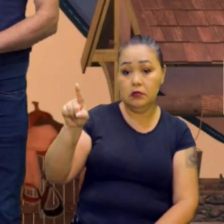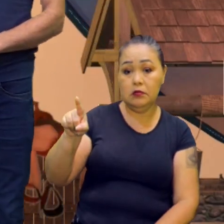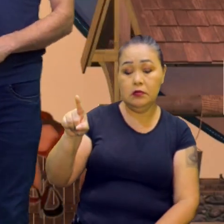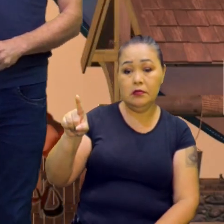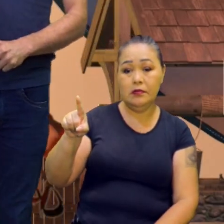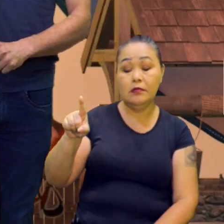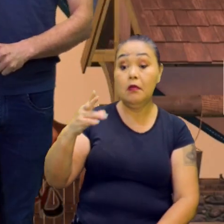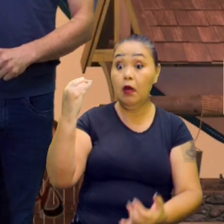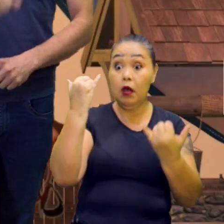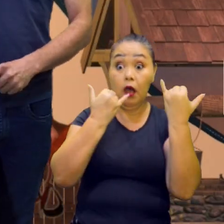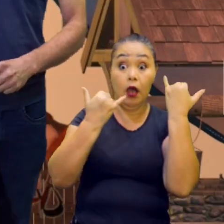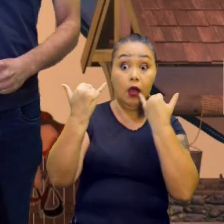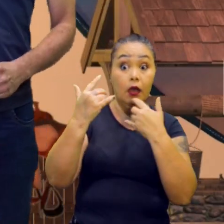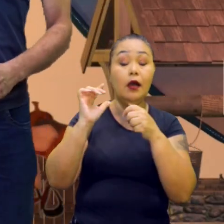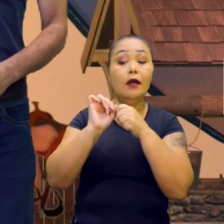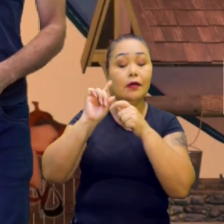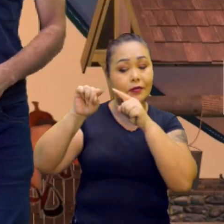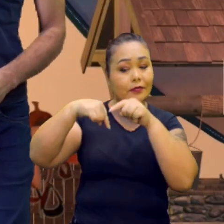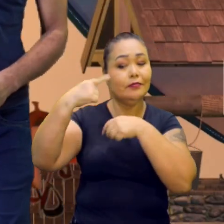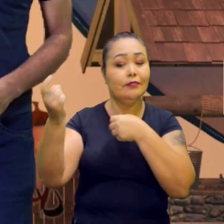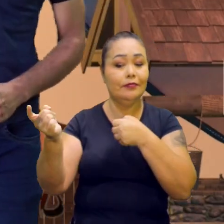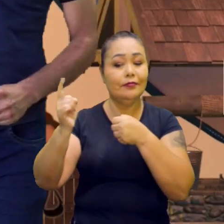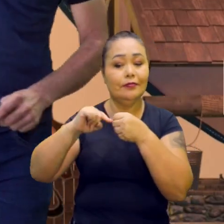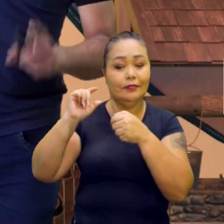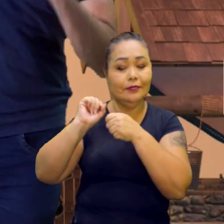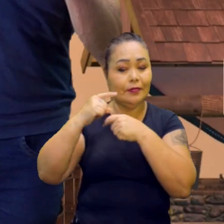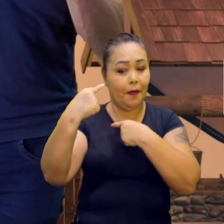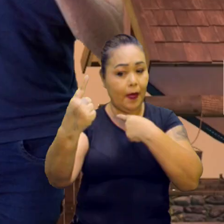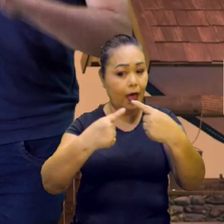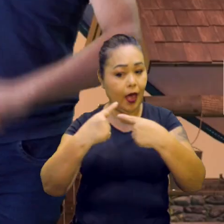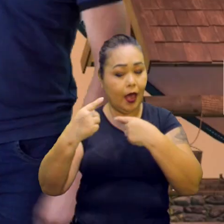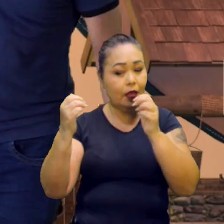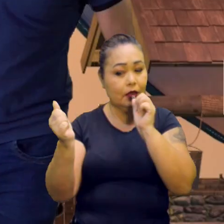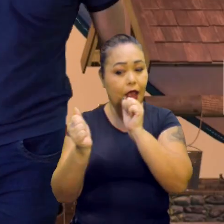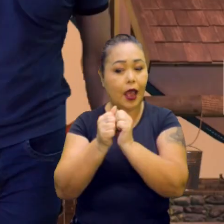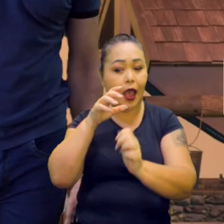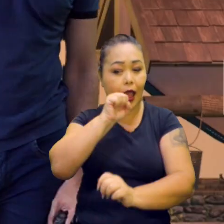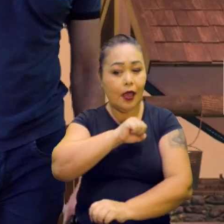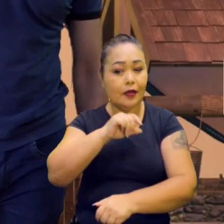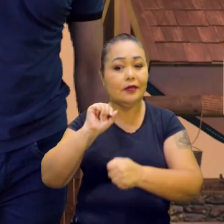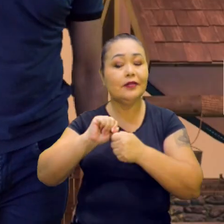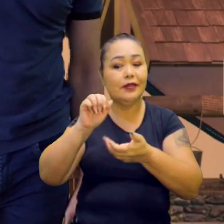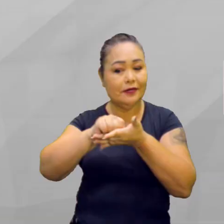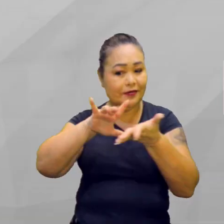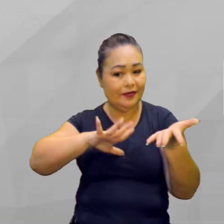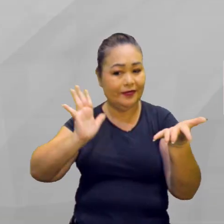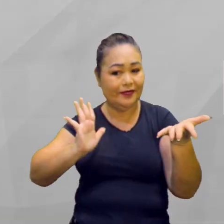informação. Mas daqui a pouco a gente volta para fazer aquele bate-bola, jogo rápido e vai ter exercícios. Tchau, tchau.